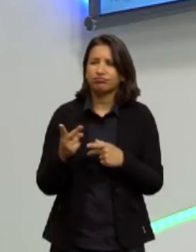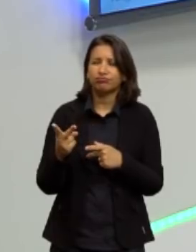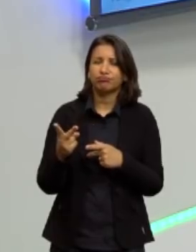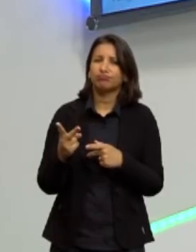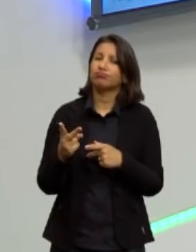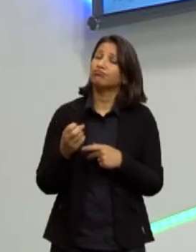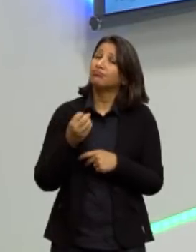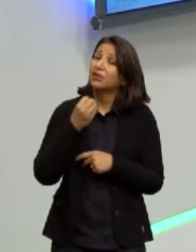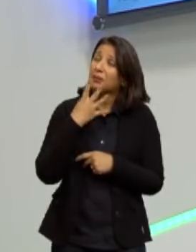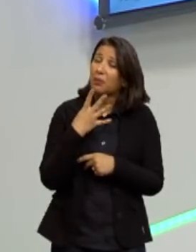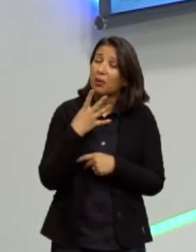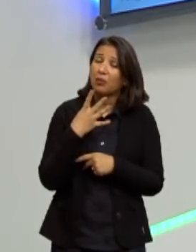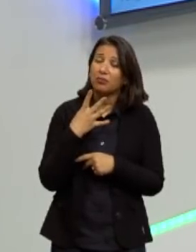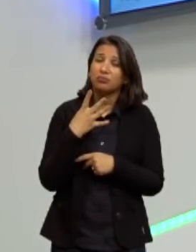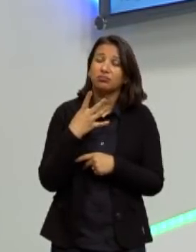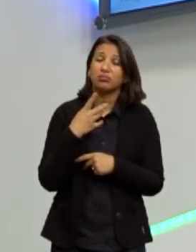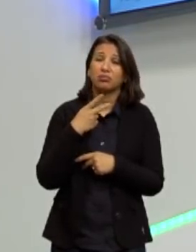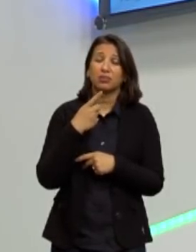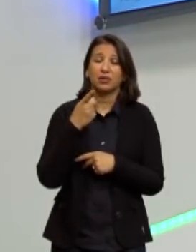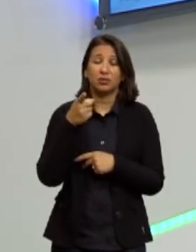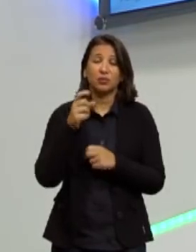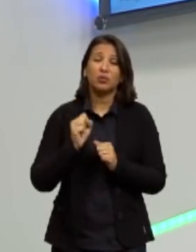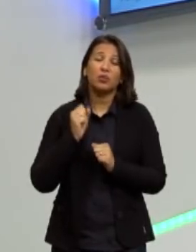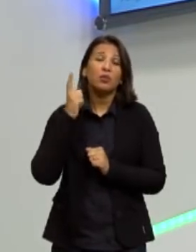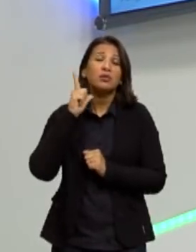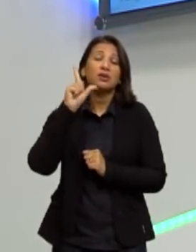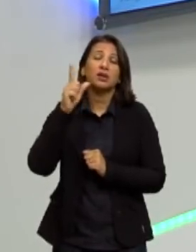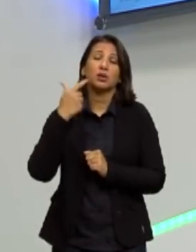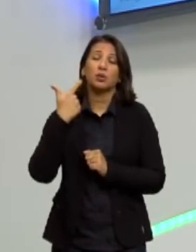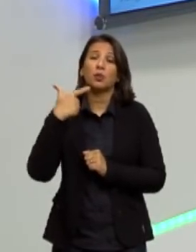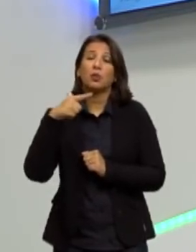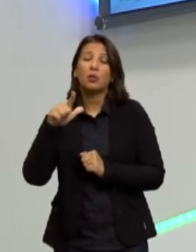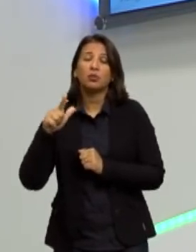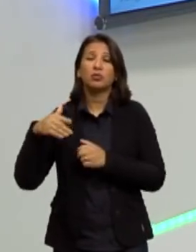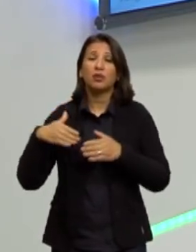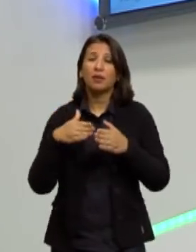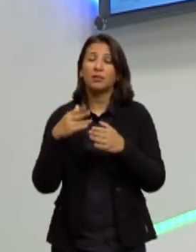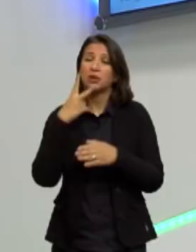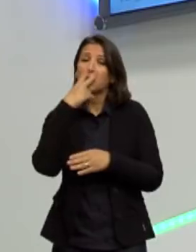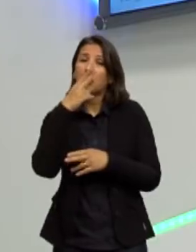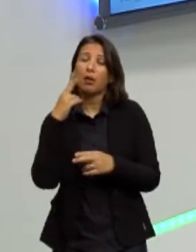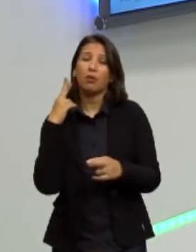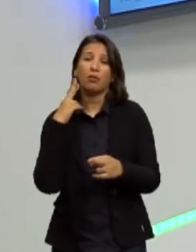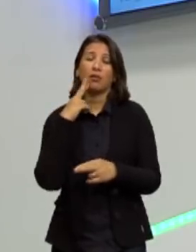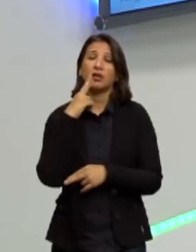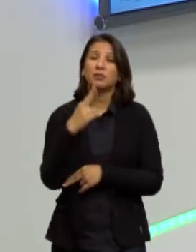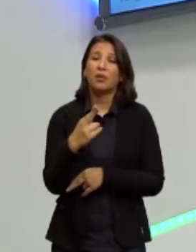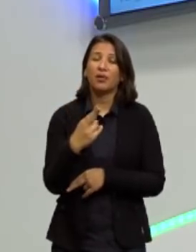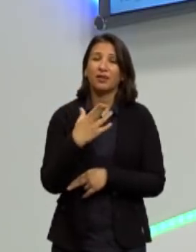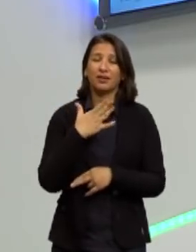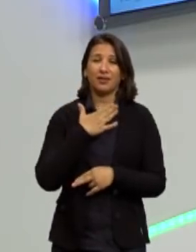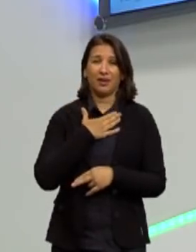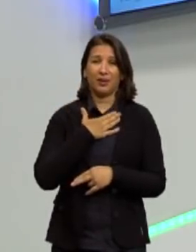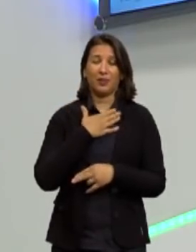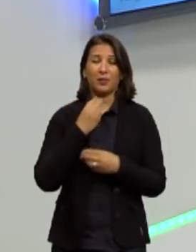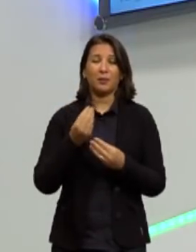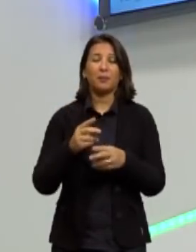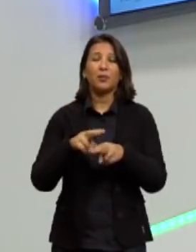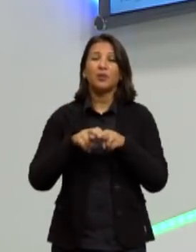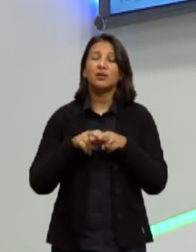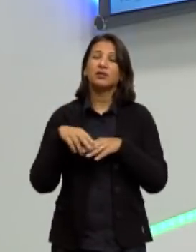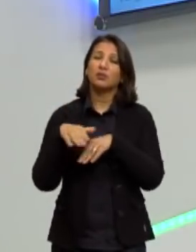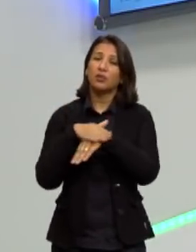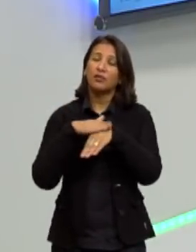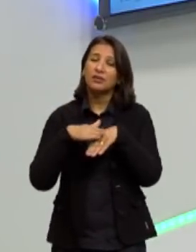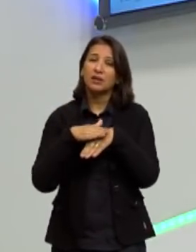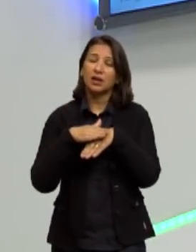eu ia dizer que bom que tu tem outro caminho e consegue chegar também o mesmo resultado que eu é para isso que a gente tá aqui conversando então